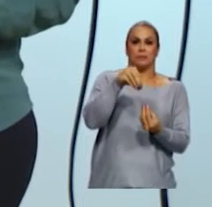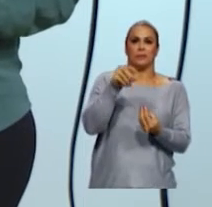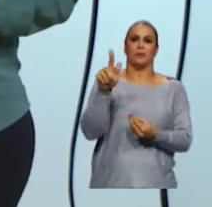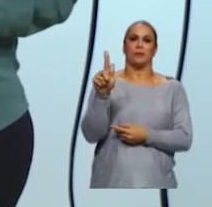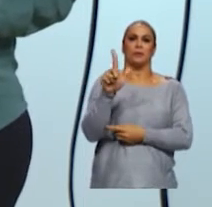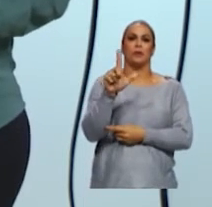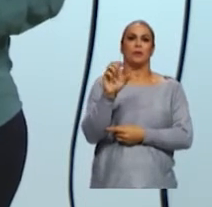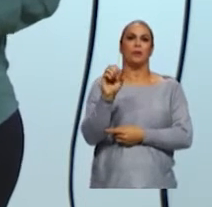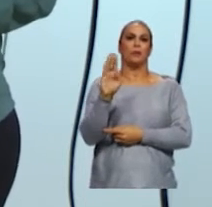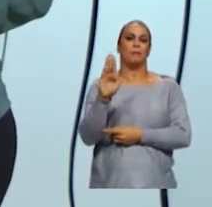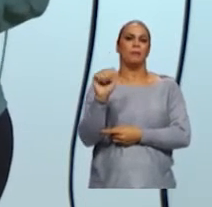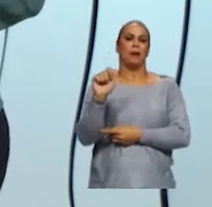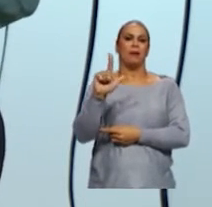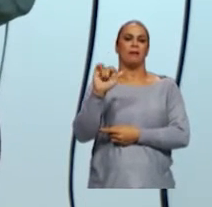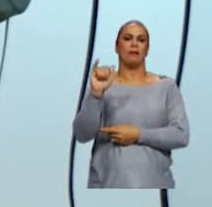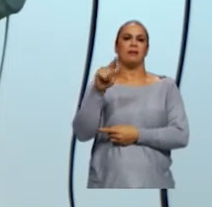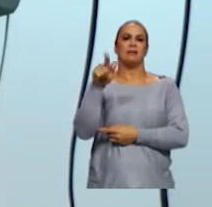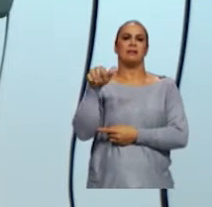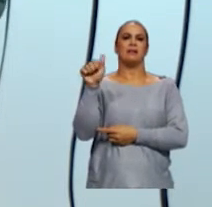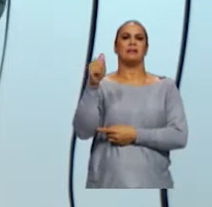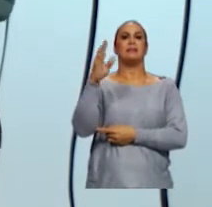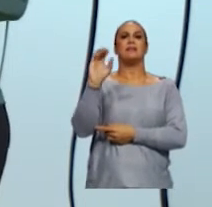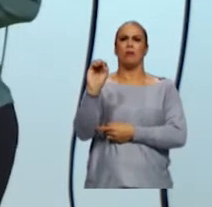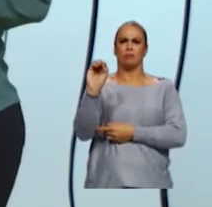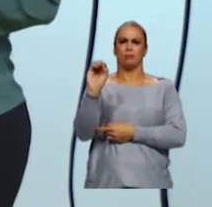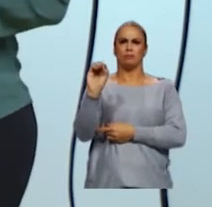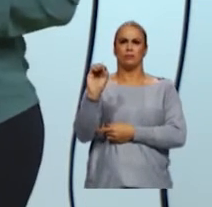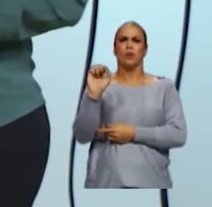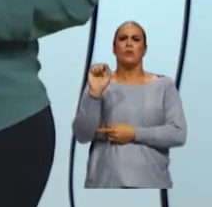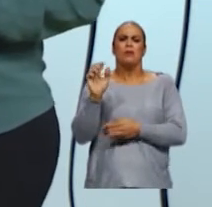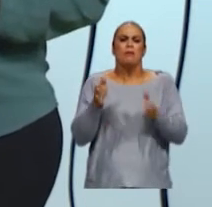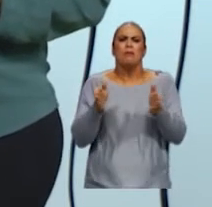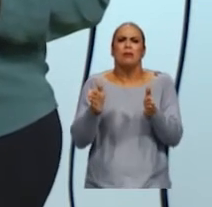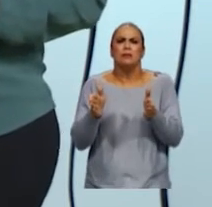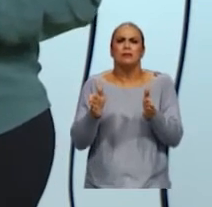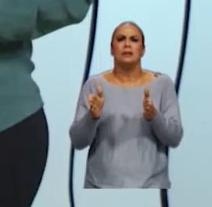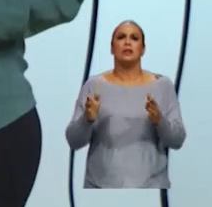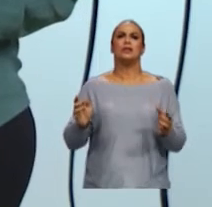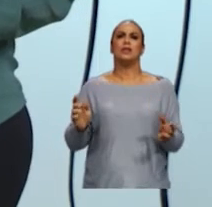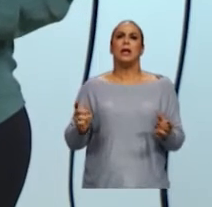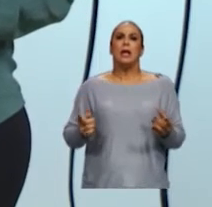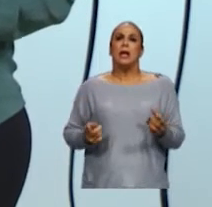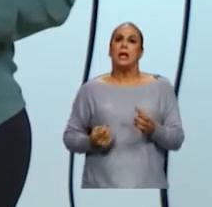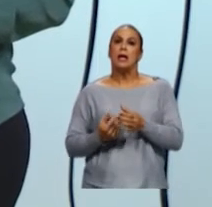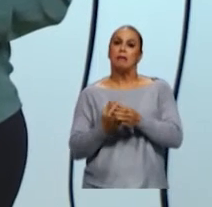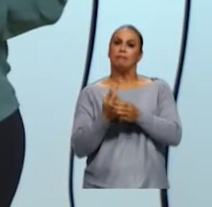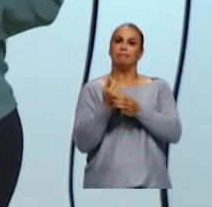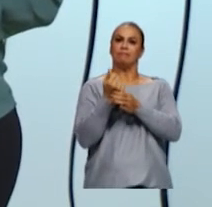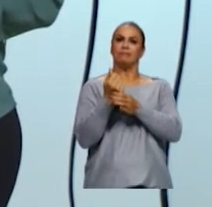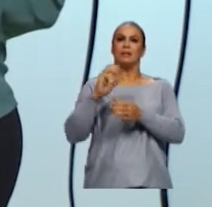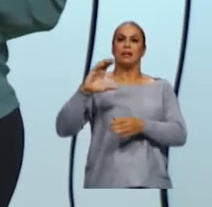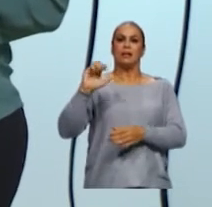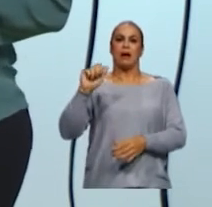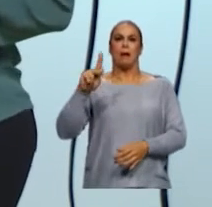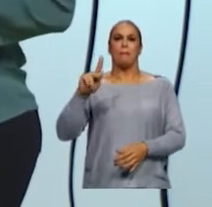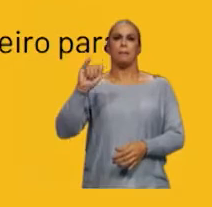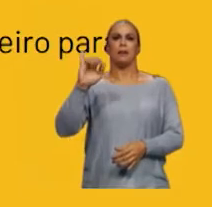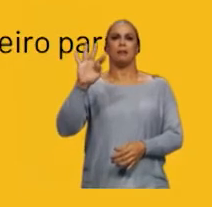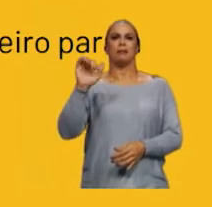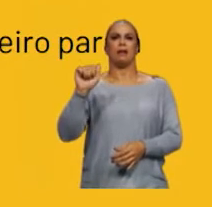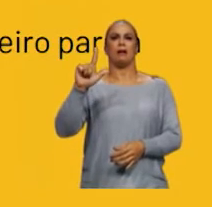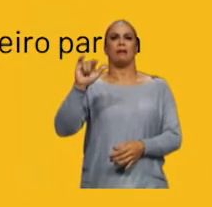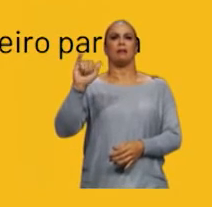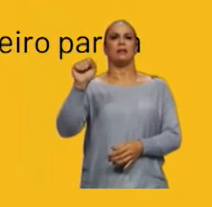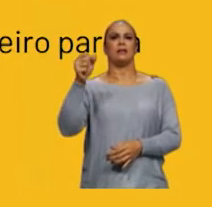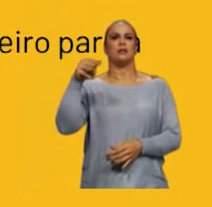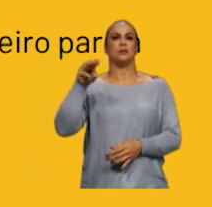de capitalismo financeiro. Mas antes de dar início, vamos ver o que aprofundaremos